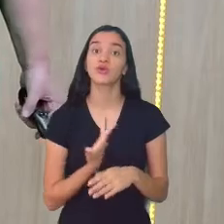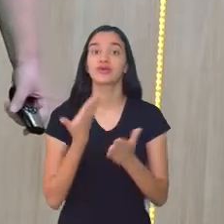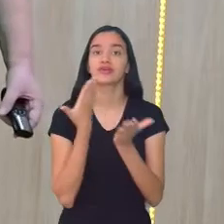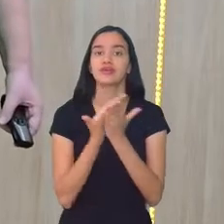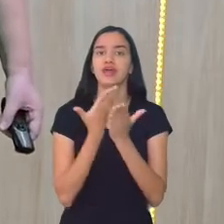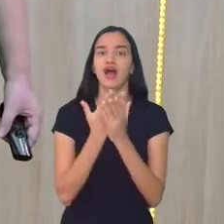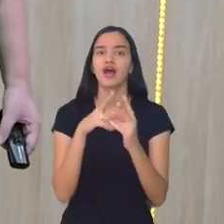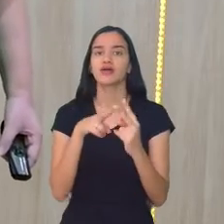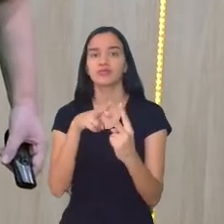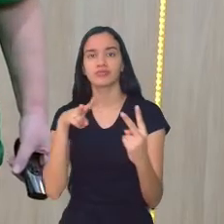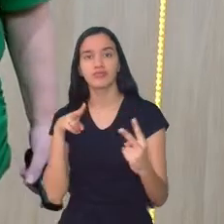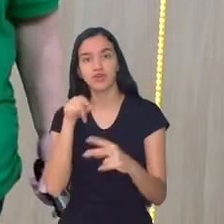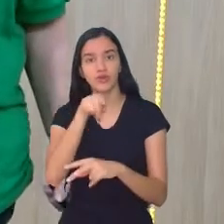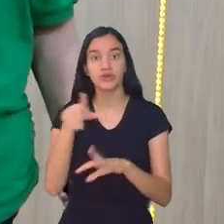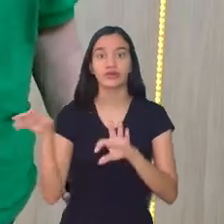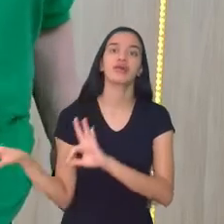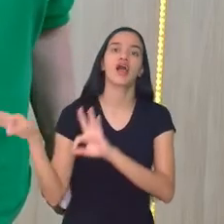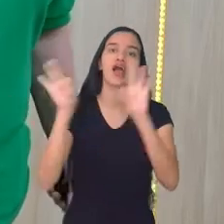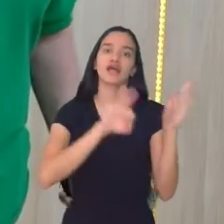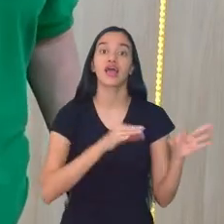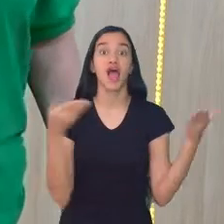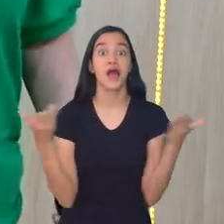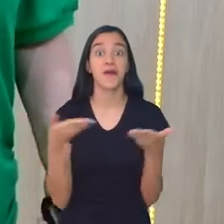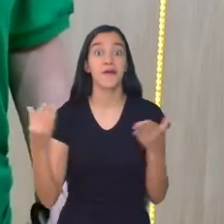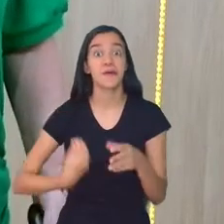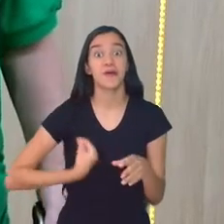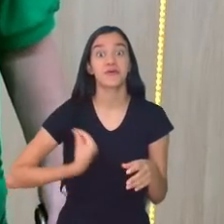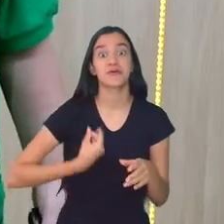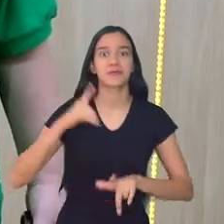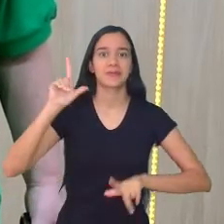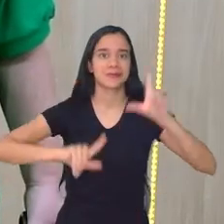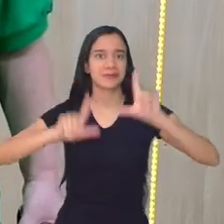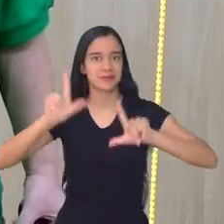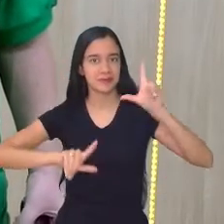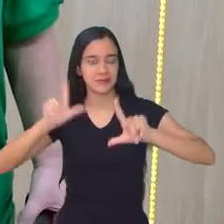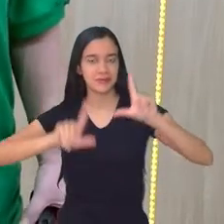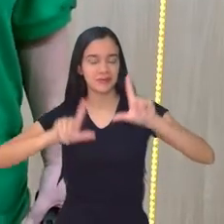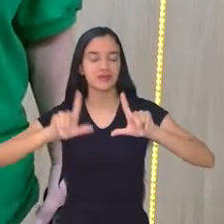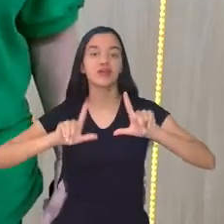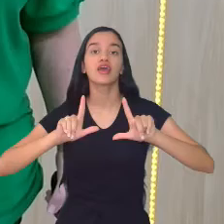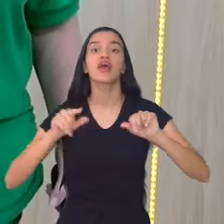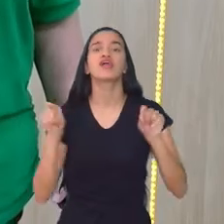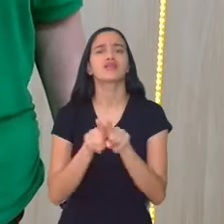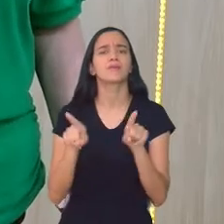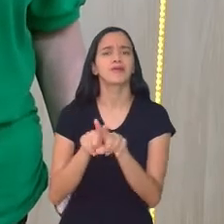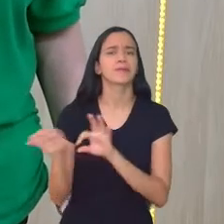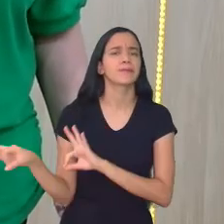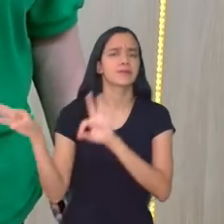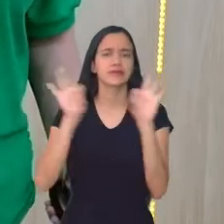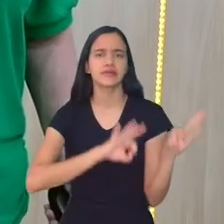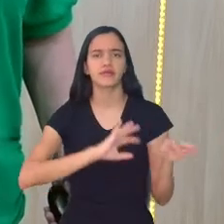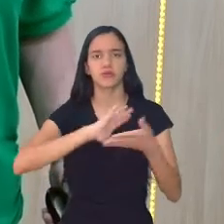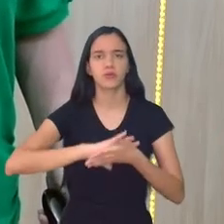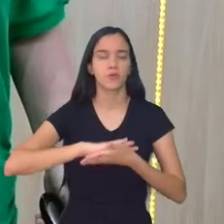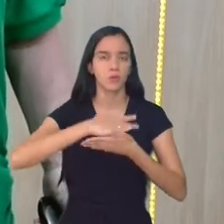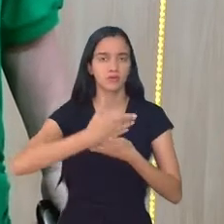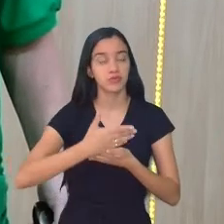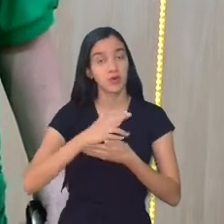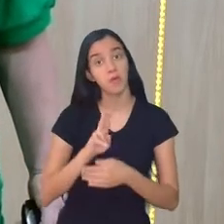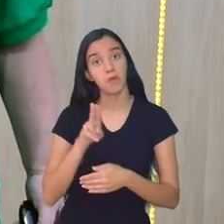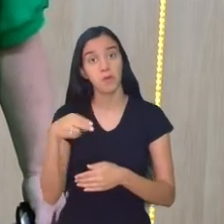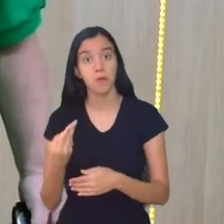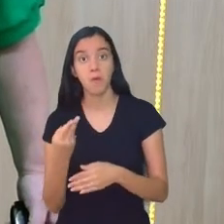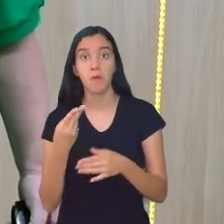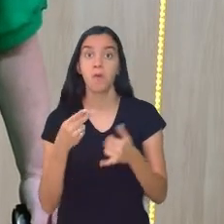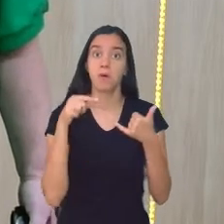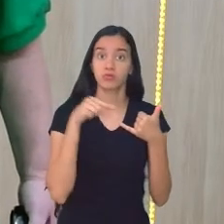são digitais, vocês assistem agora ao vivo pela televisão, podem assistir no seu computador ou